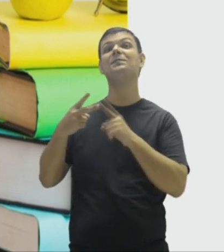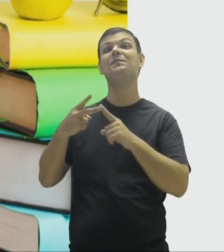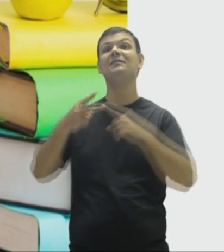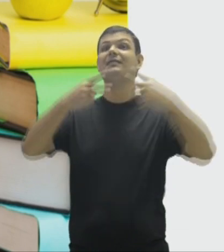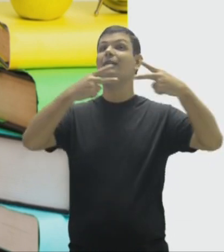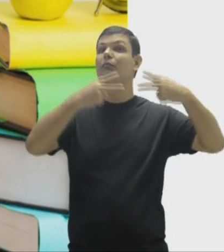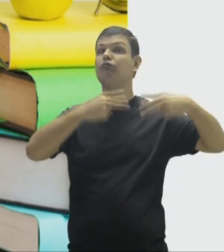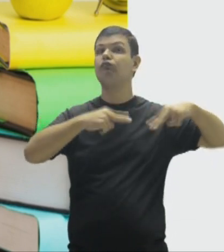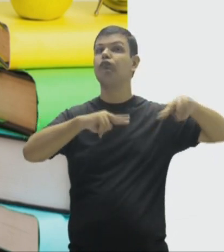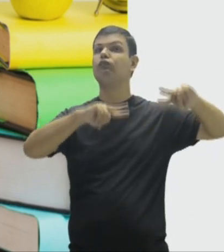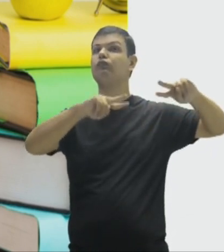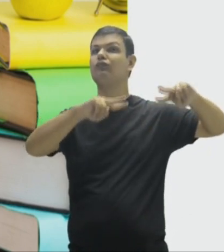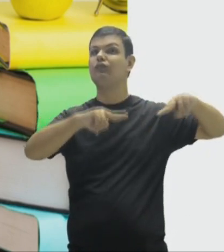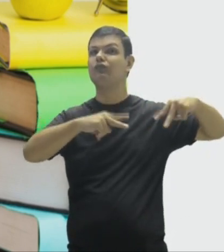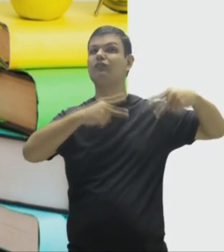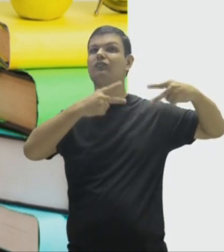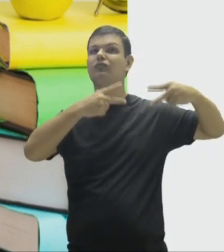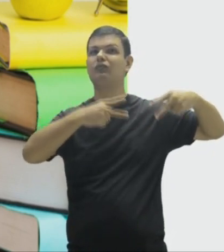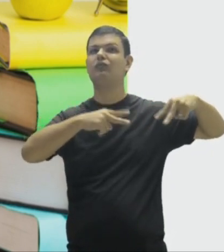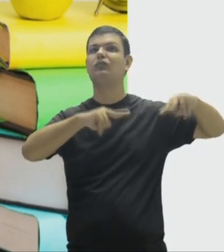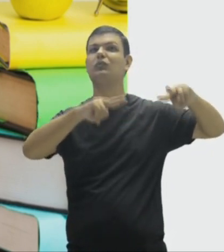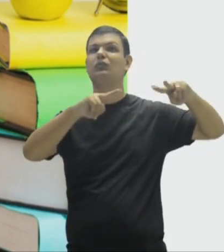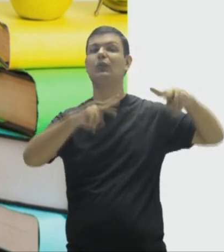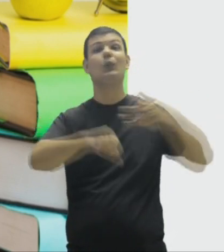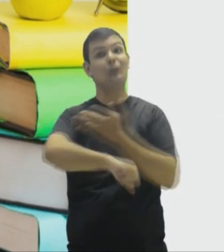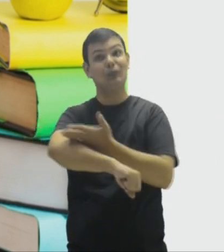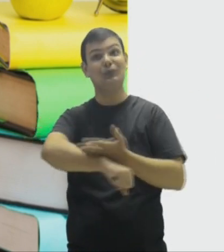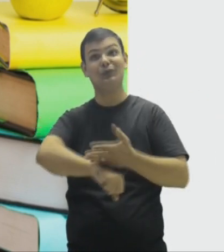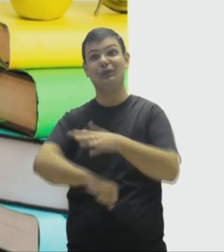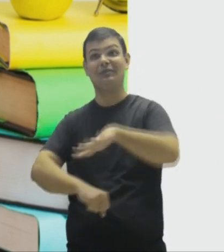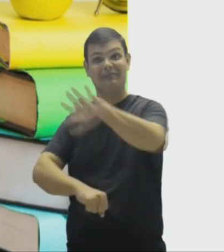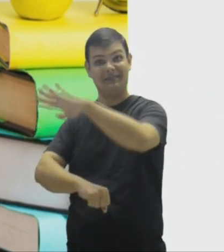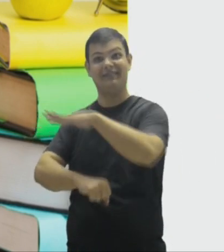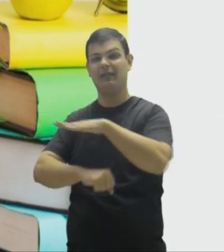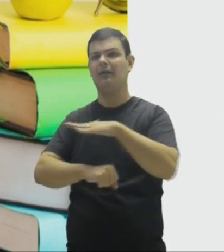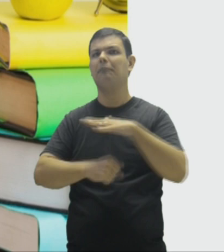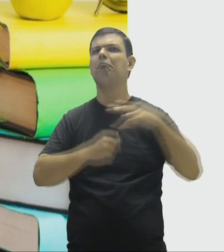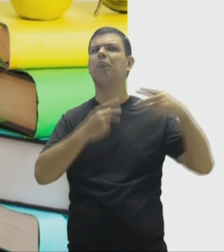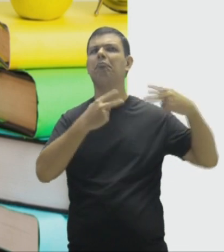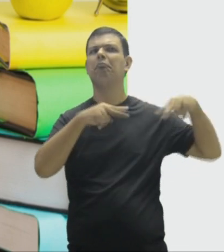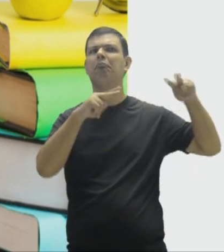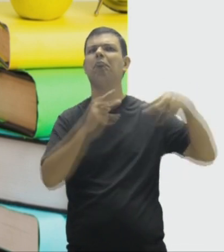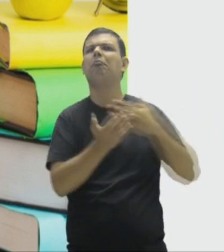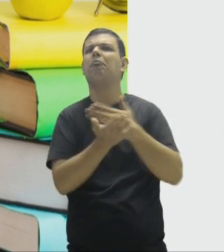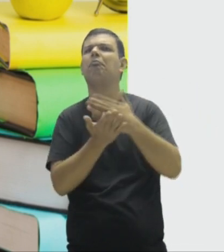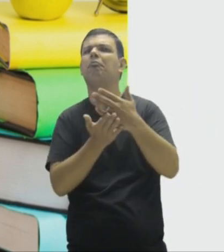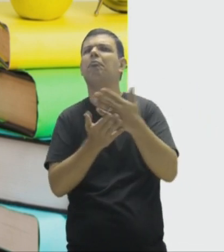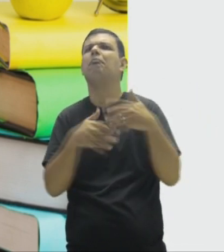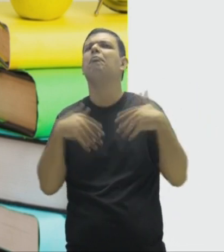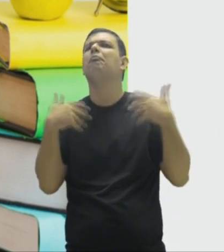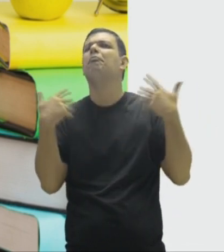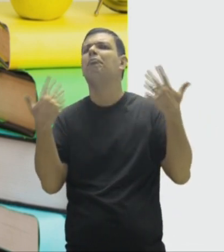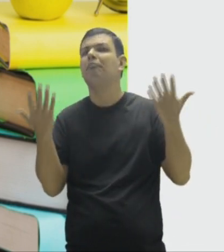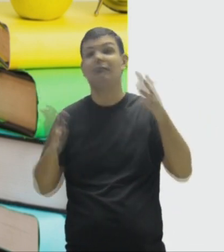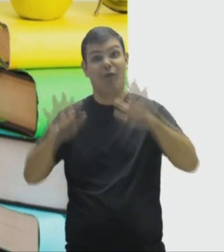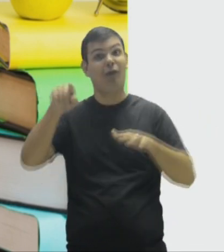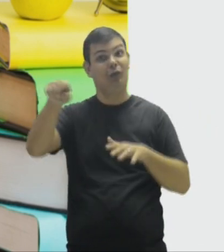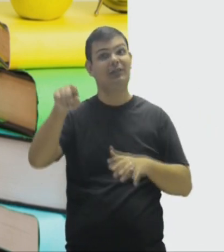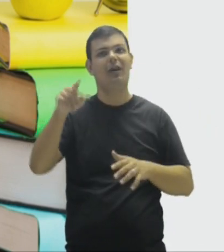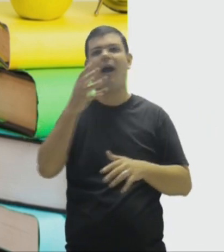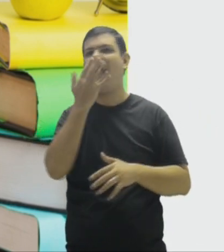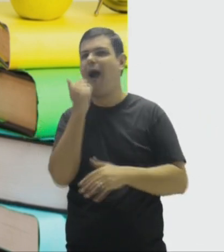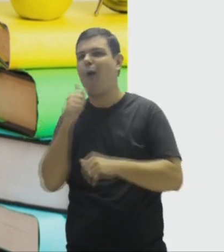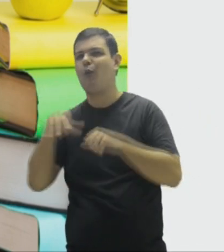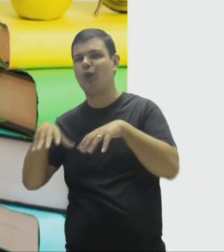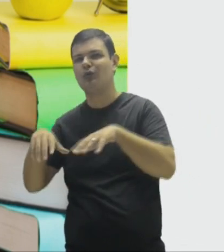O hábito de dormir em rede, tão comum na nossa vida hoje, né? Eu acredito que toda tarde você gosta, né, depois do almoço, tomar